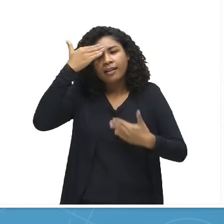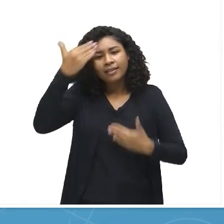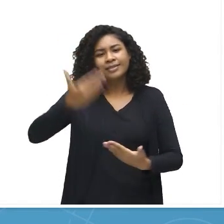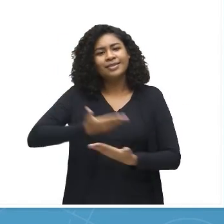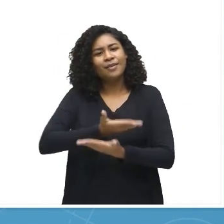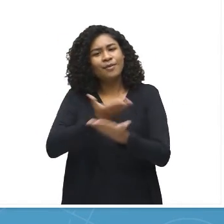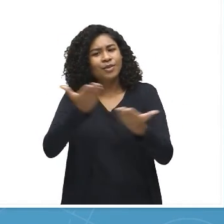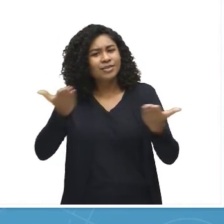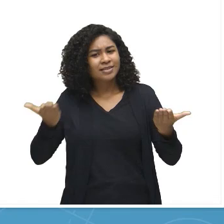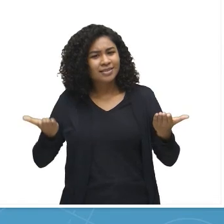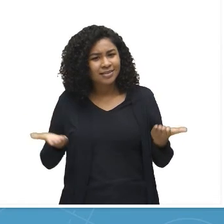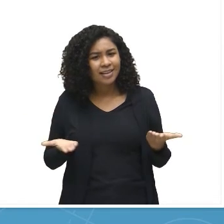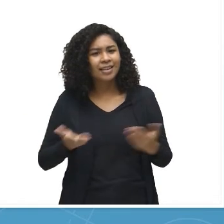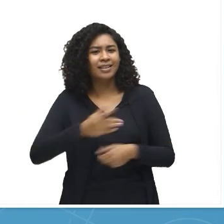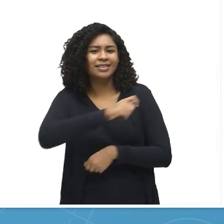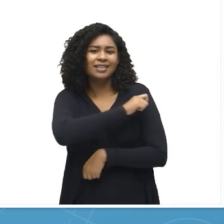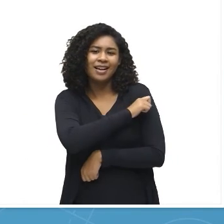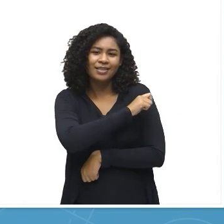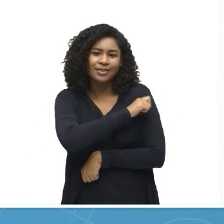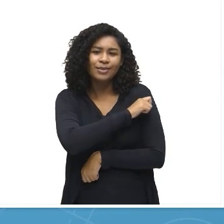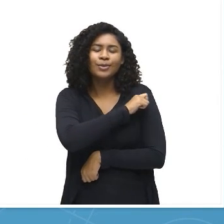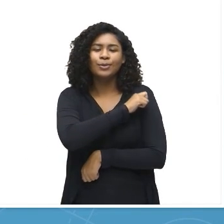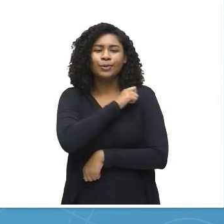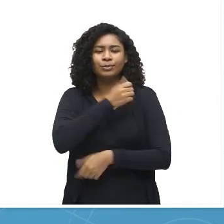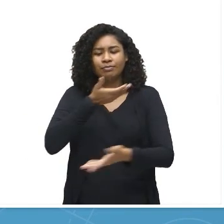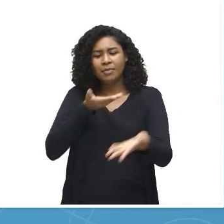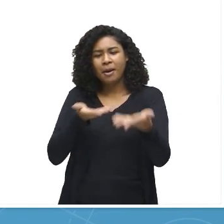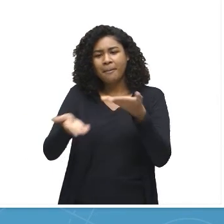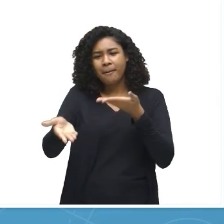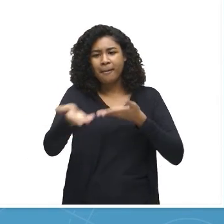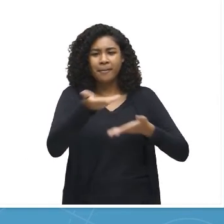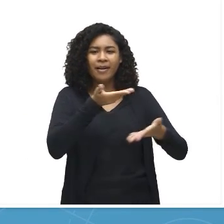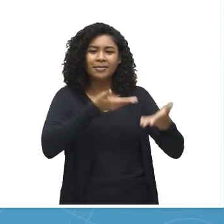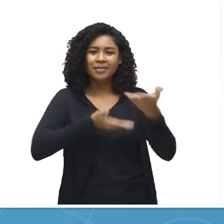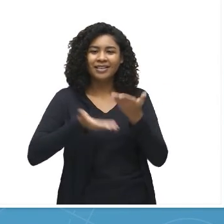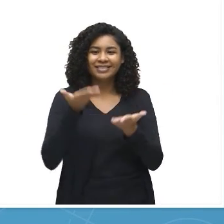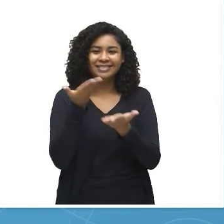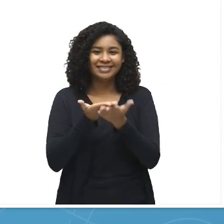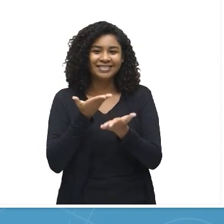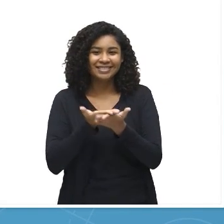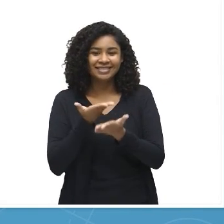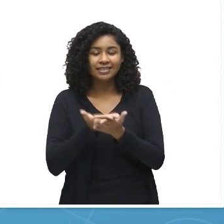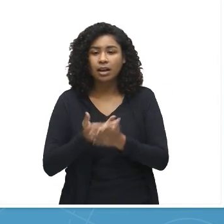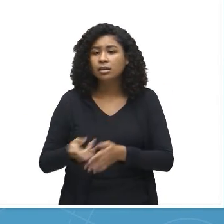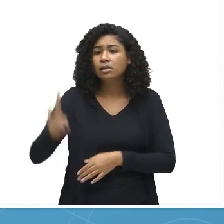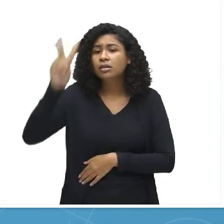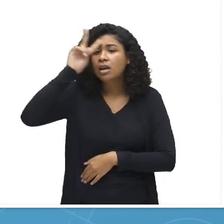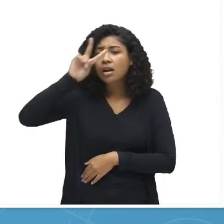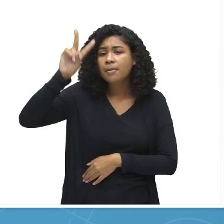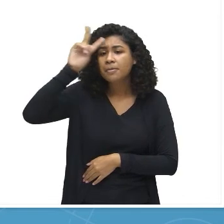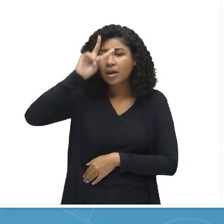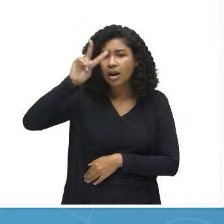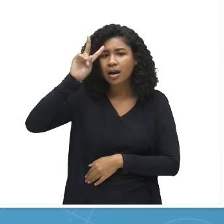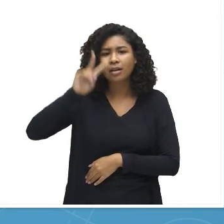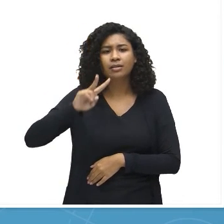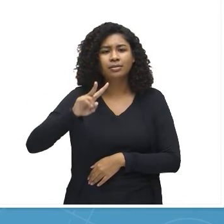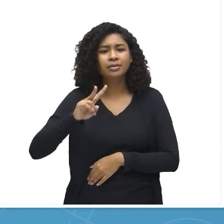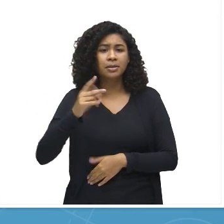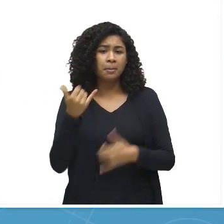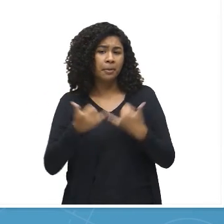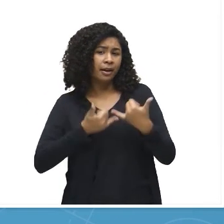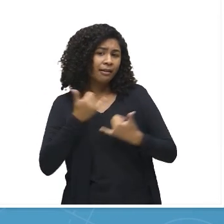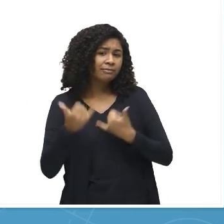agradecer todos os nossos alunos que participaram aí da nossa aula, lembrando, né, que quebrar o gelo às vezes